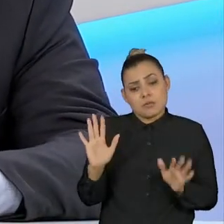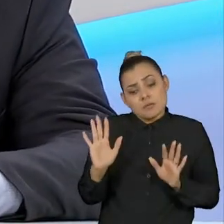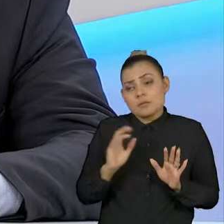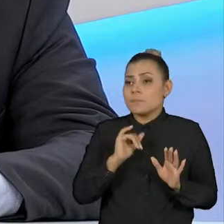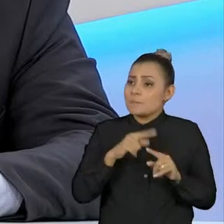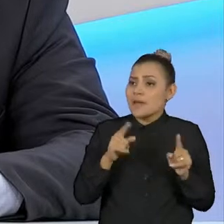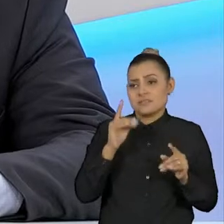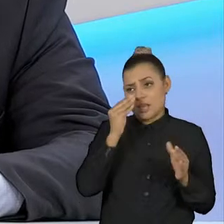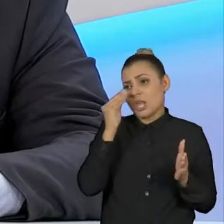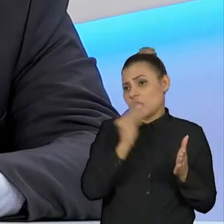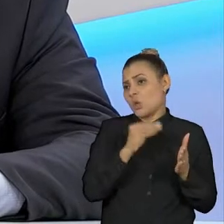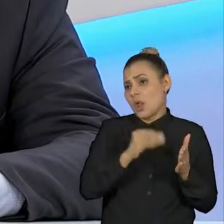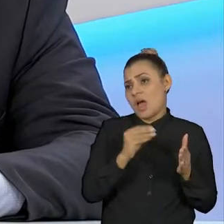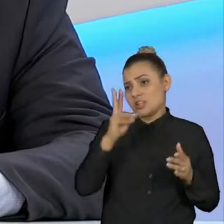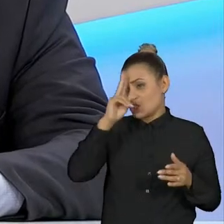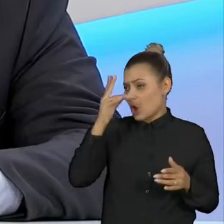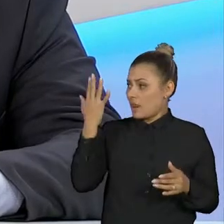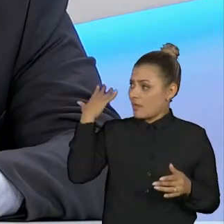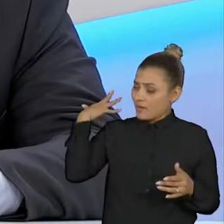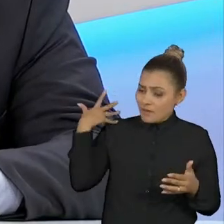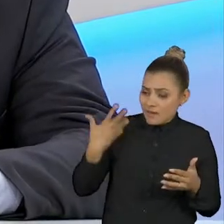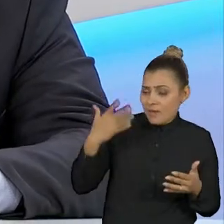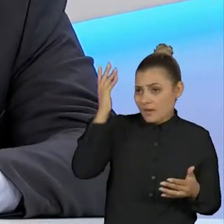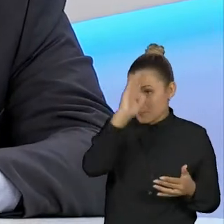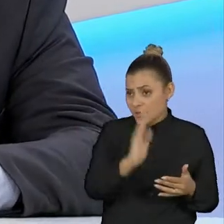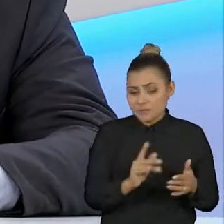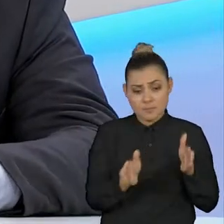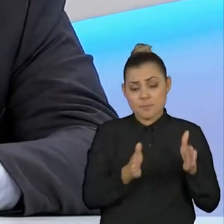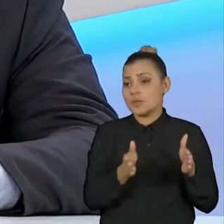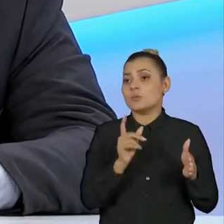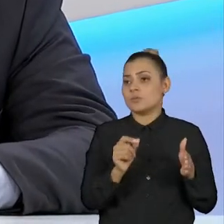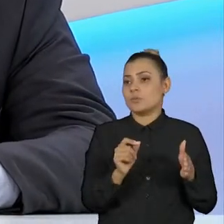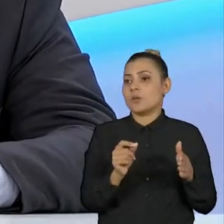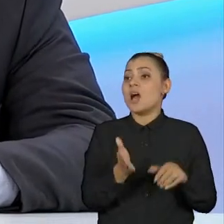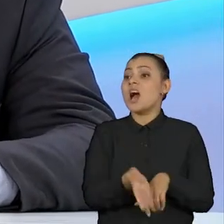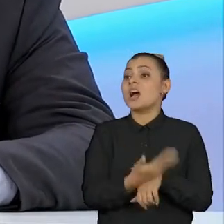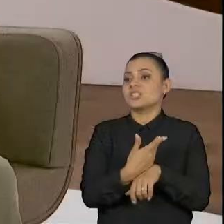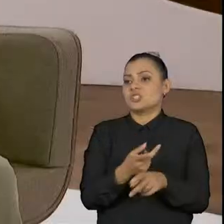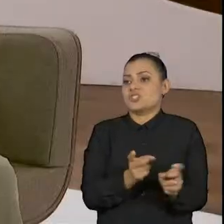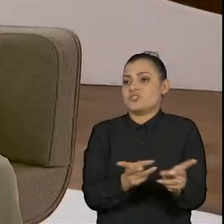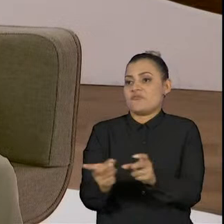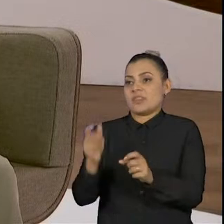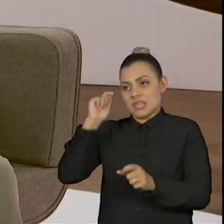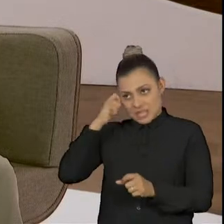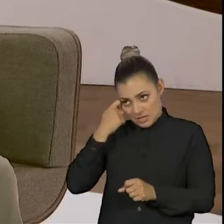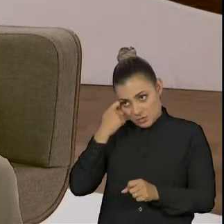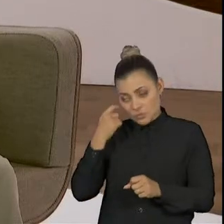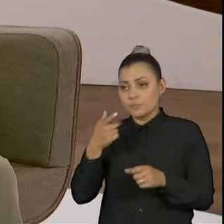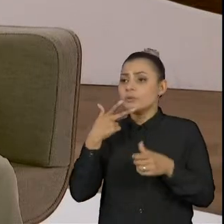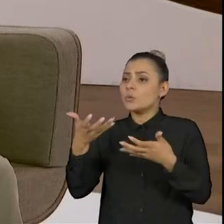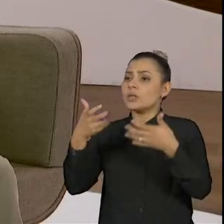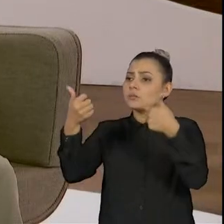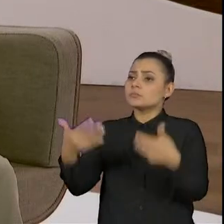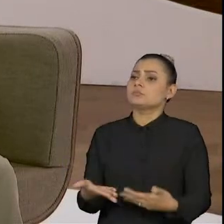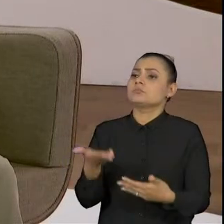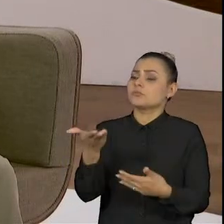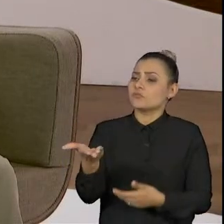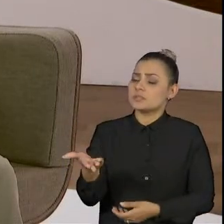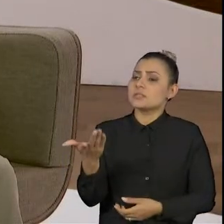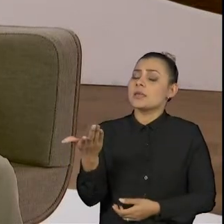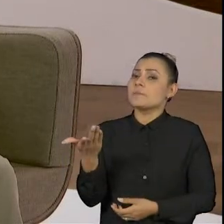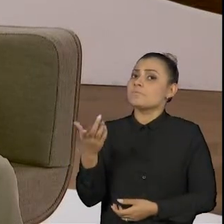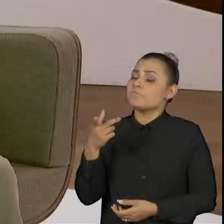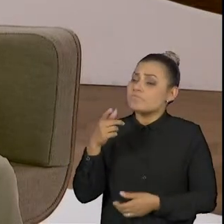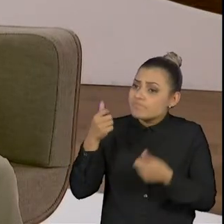no ensino, na história aqui do Brasil, que é o período pré-tráfico. Certo. Eu queria que o senhor colocasse o quanto que o senhor